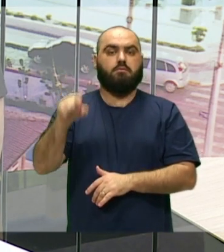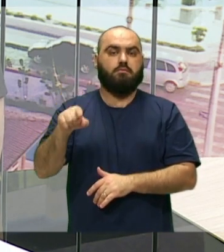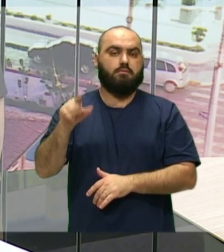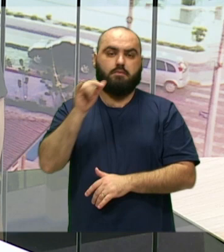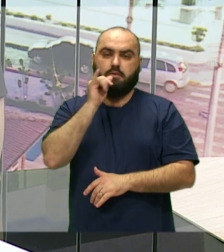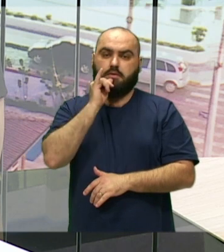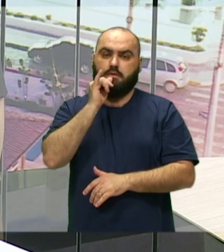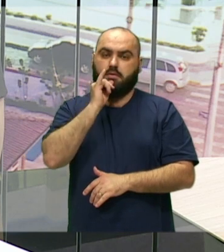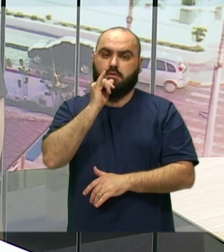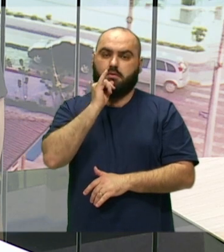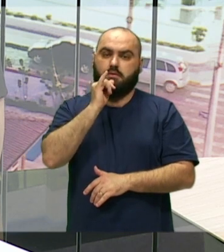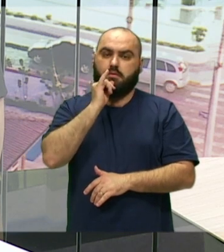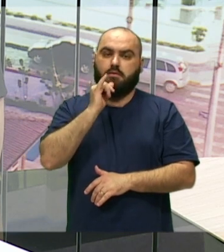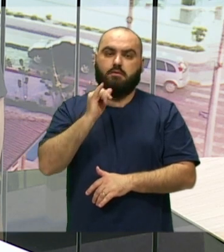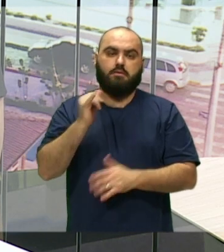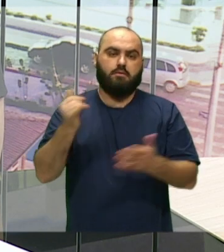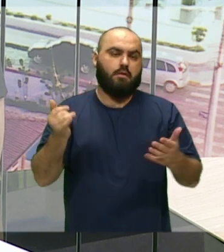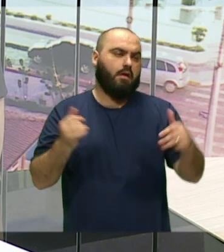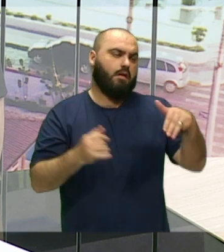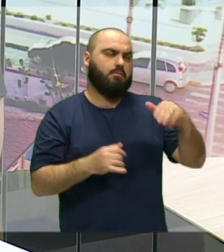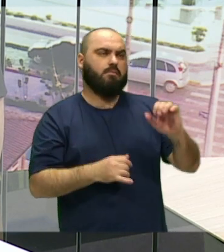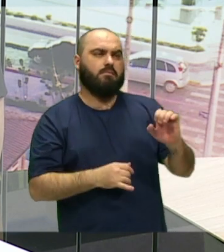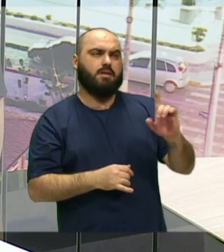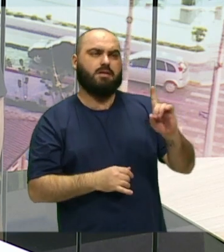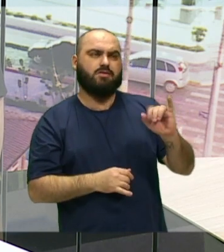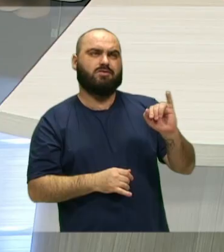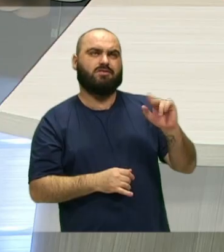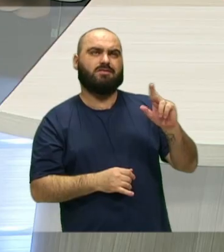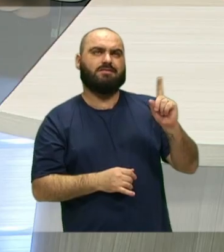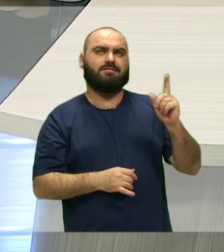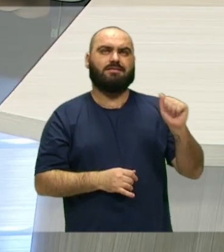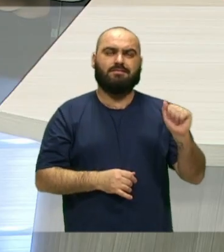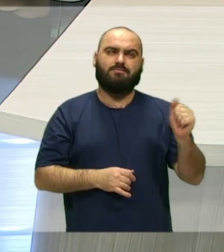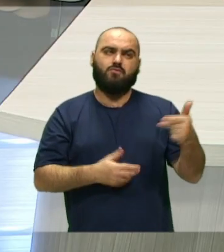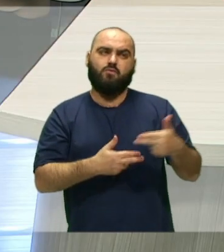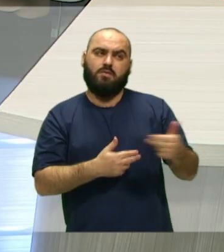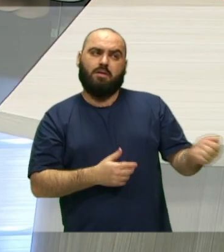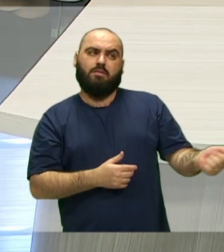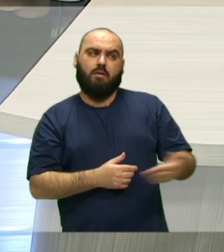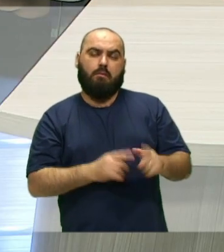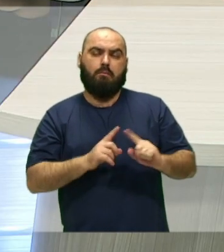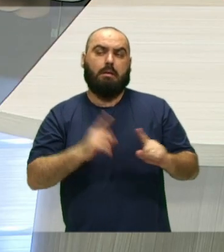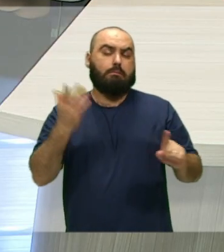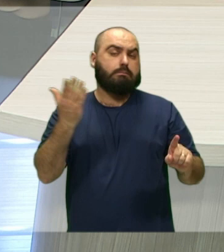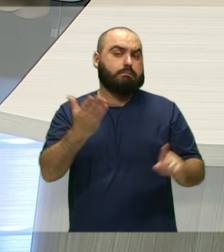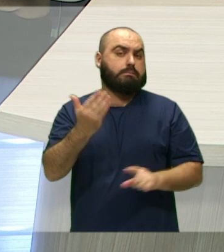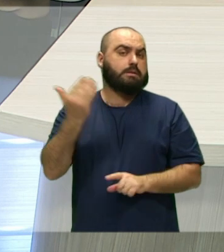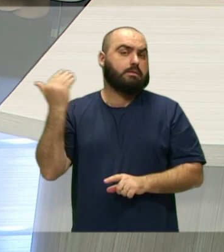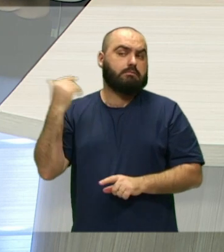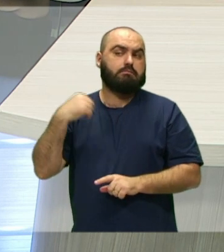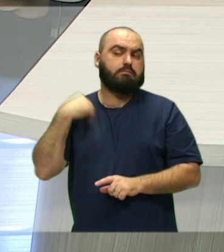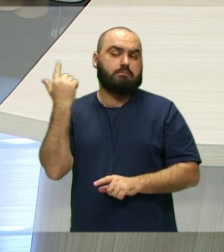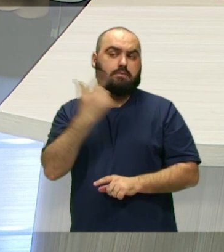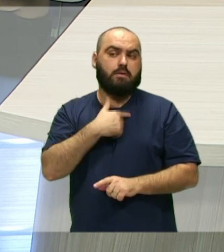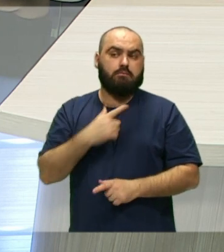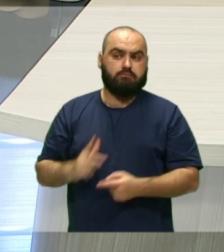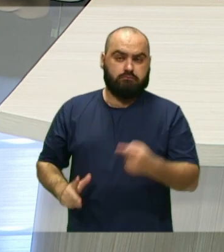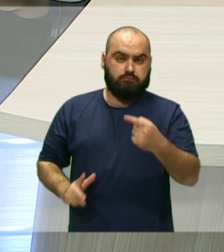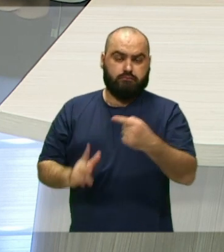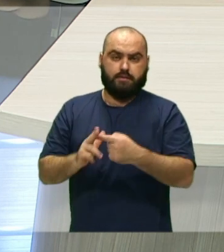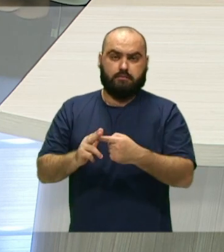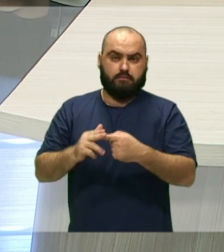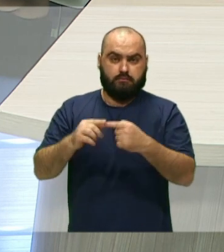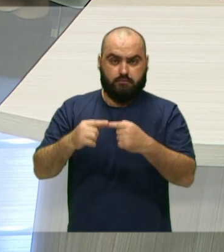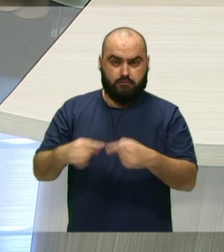essas medidas é medidas eu não vou dizer novidades mas eu acho que talvez na época né quando a gente inaugurou mais de